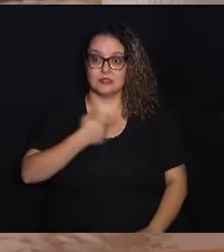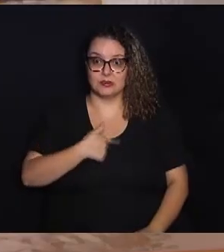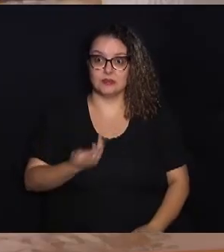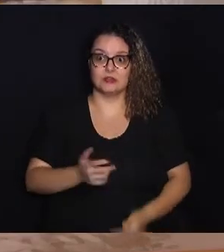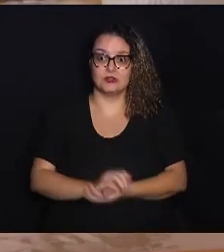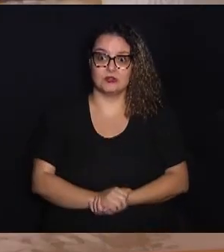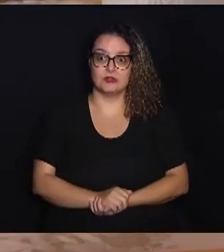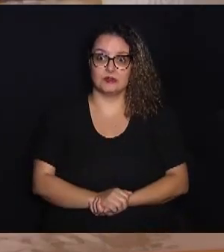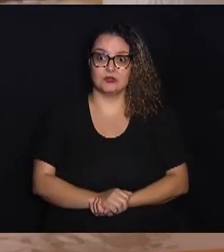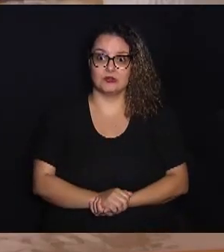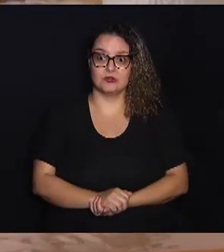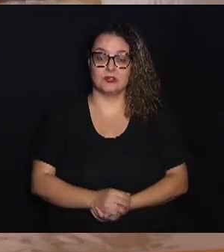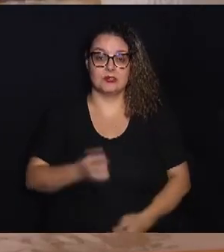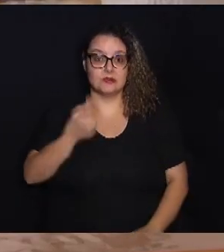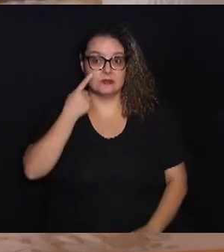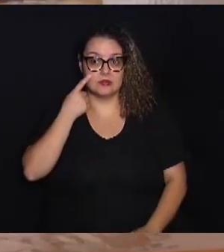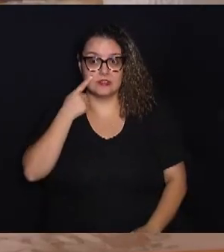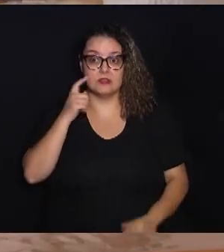condicionar.